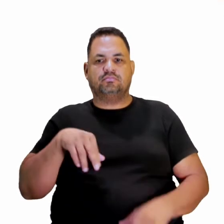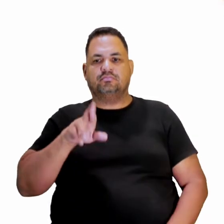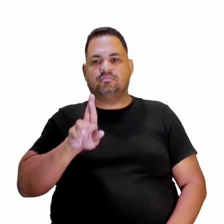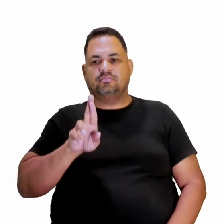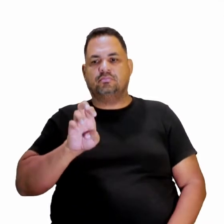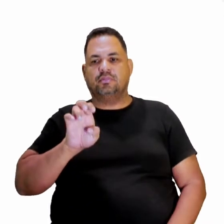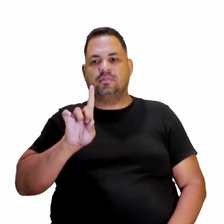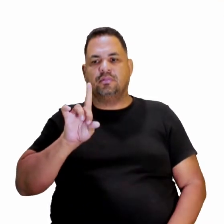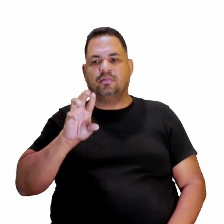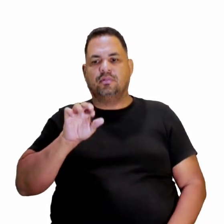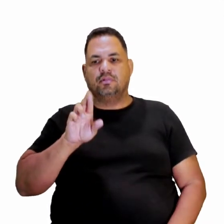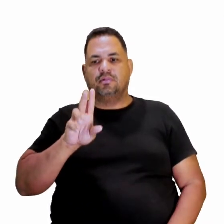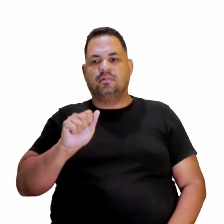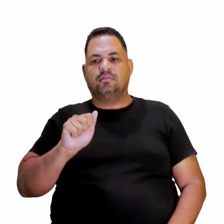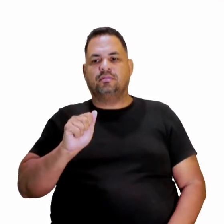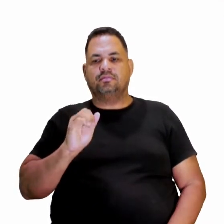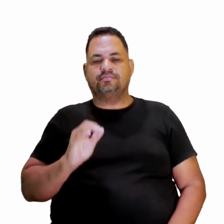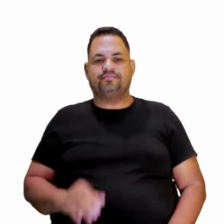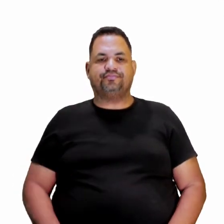regular. Cadê